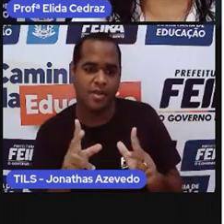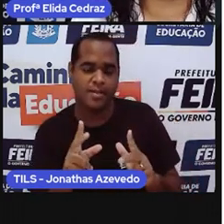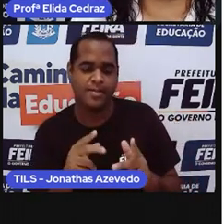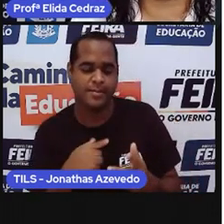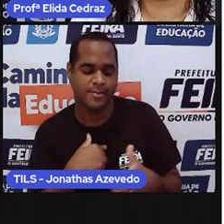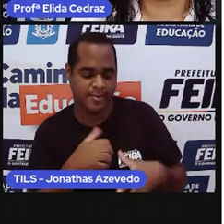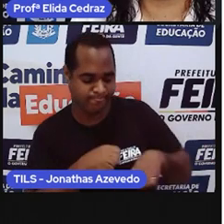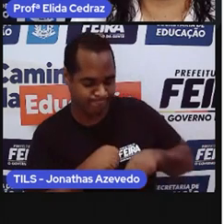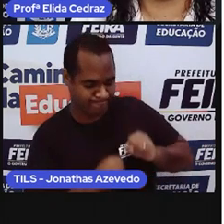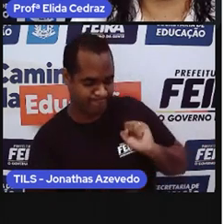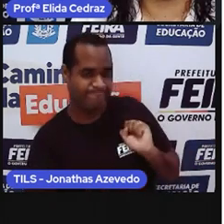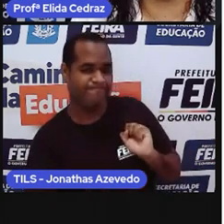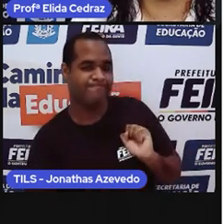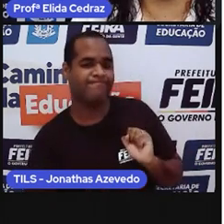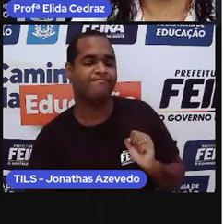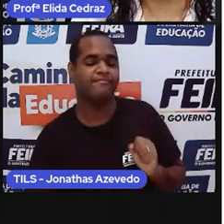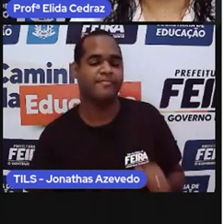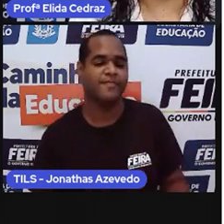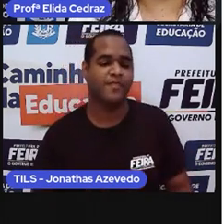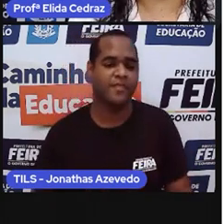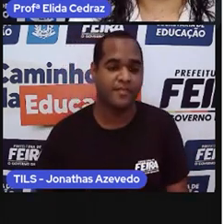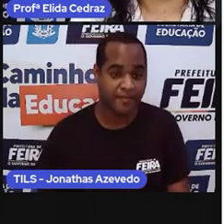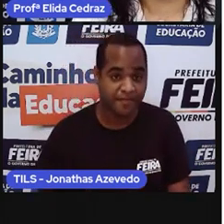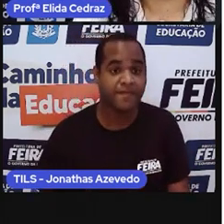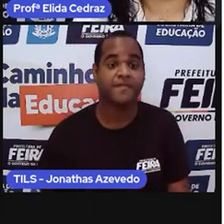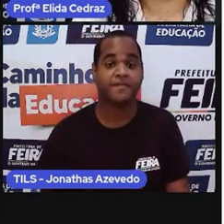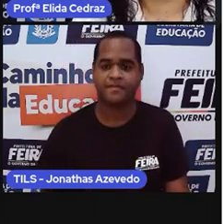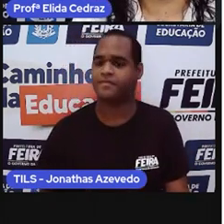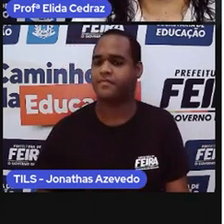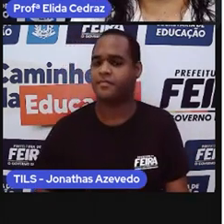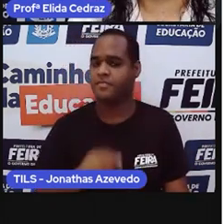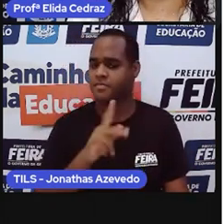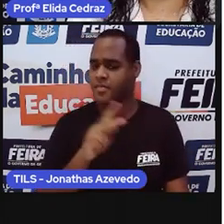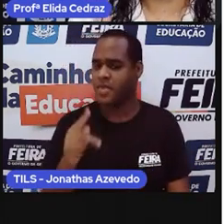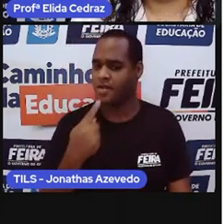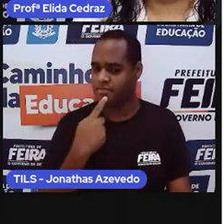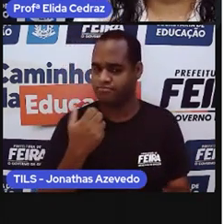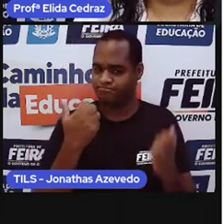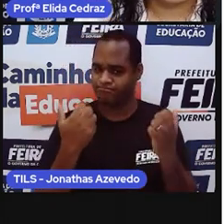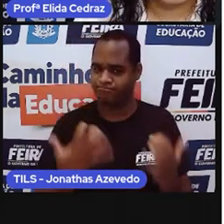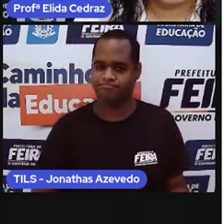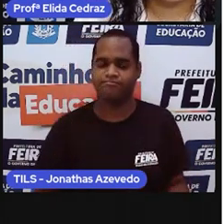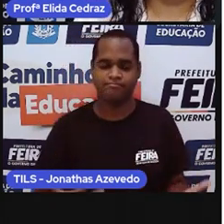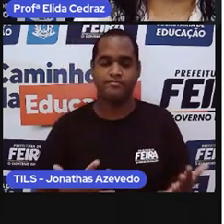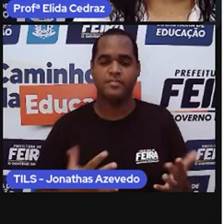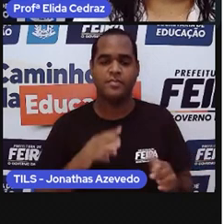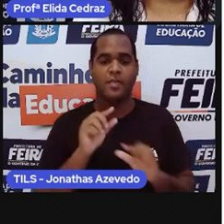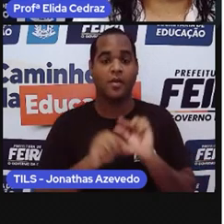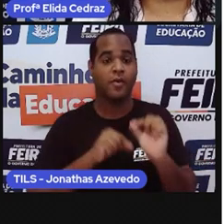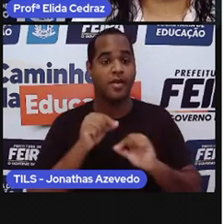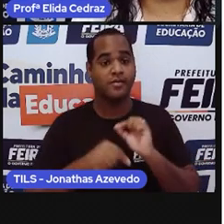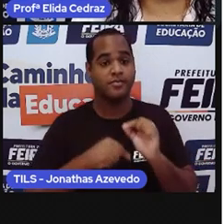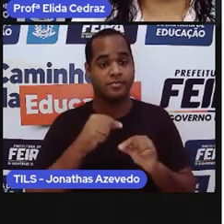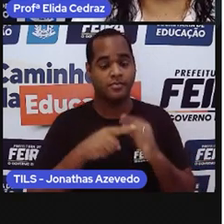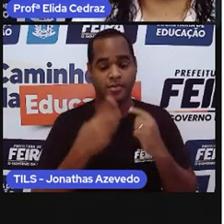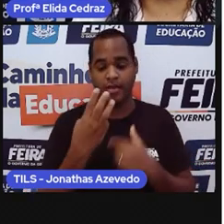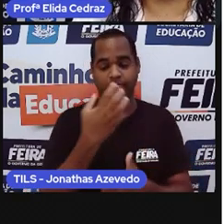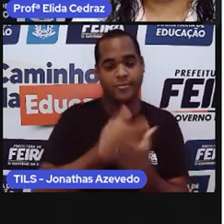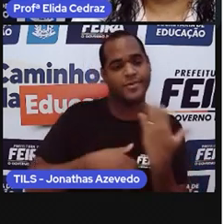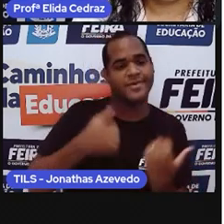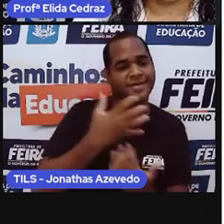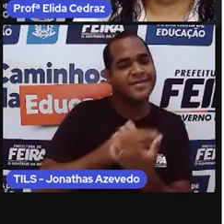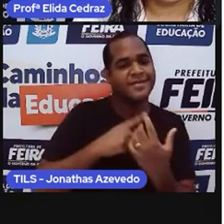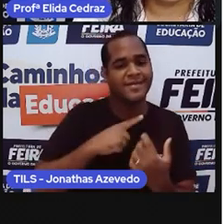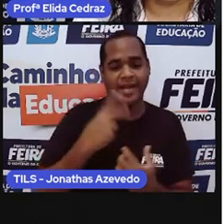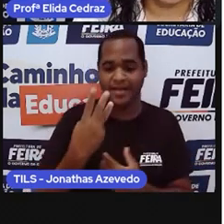menina, morrerei de paixão. Então, a Pró trouxe três músicas, três cantigas de